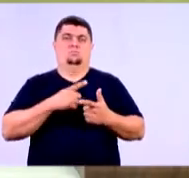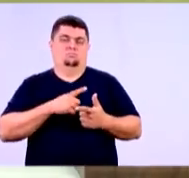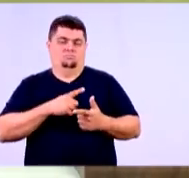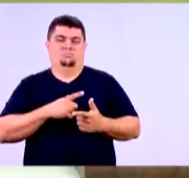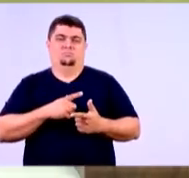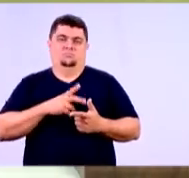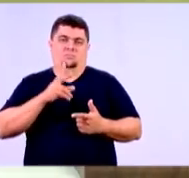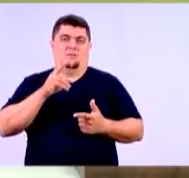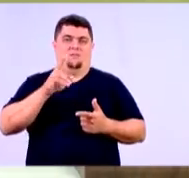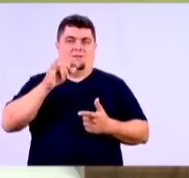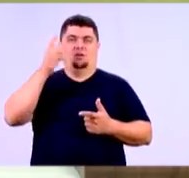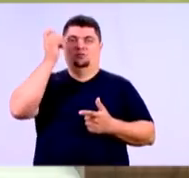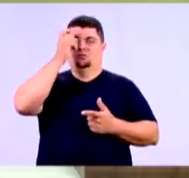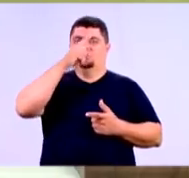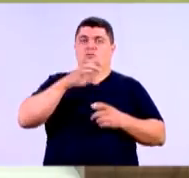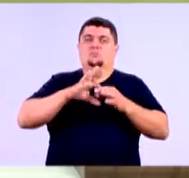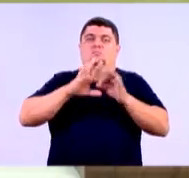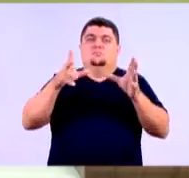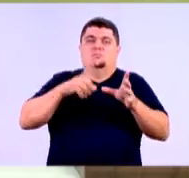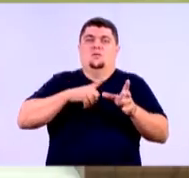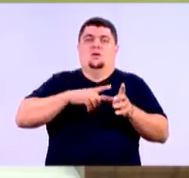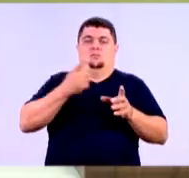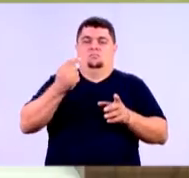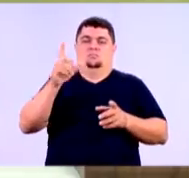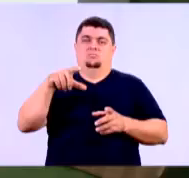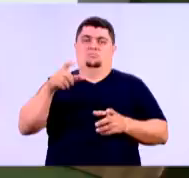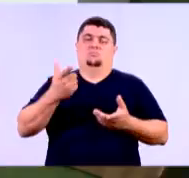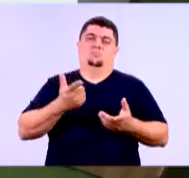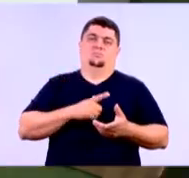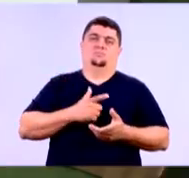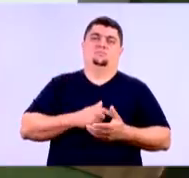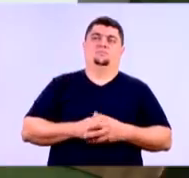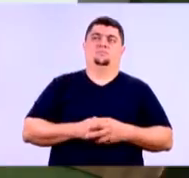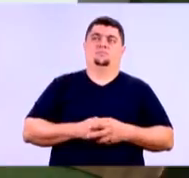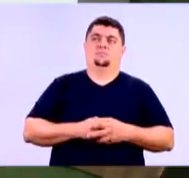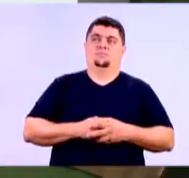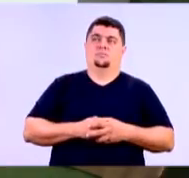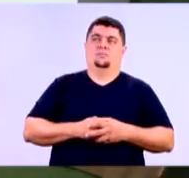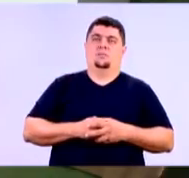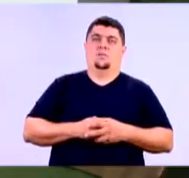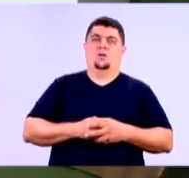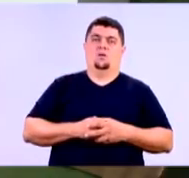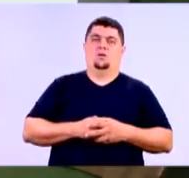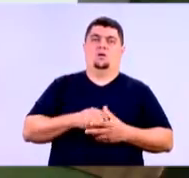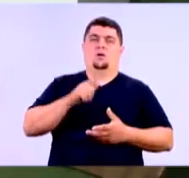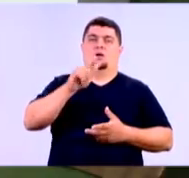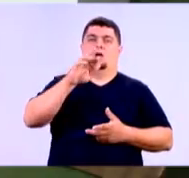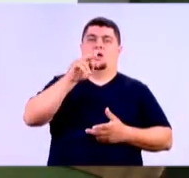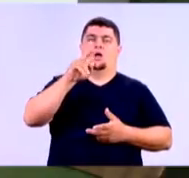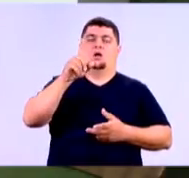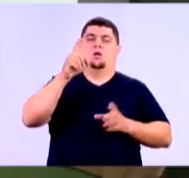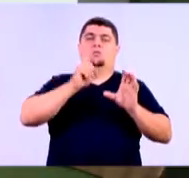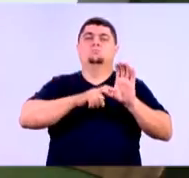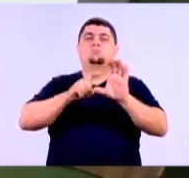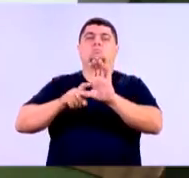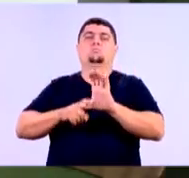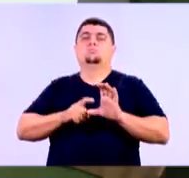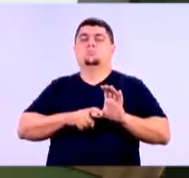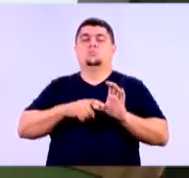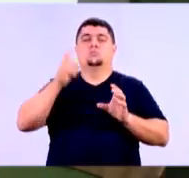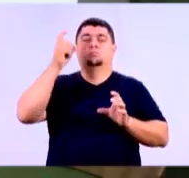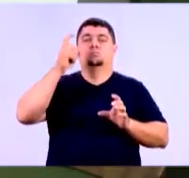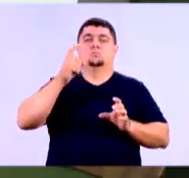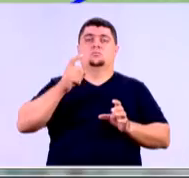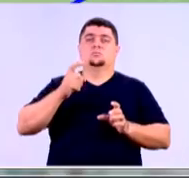dificultar a liberação de crédito para ela, né? Ótimo. Vamos falar então do grau de endividamento? O grau de endividamento